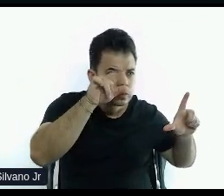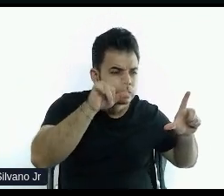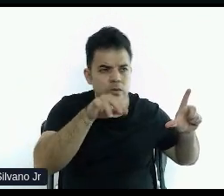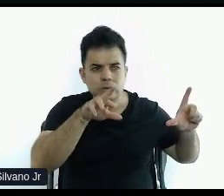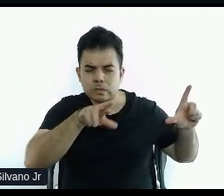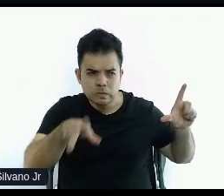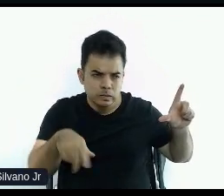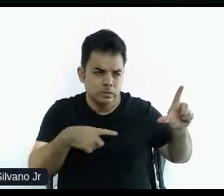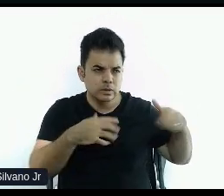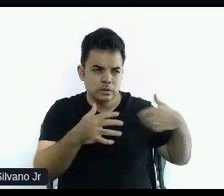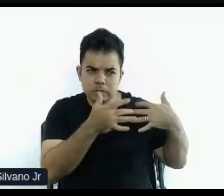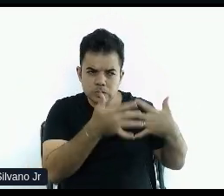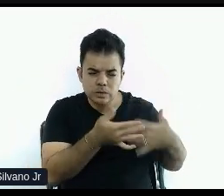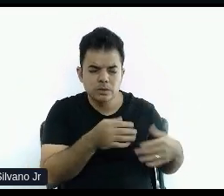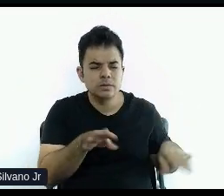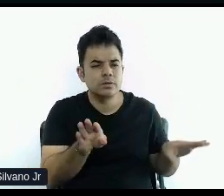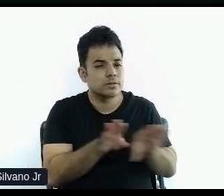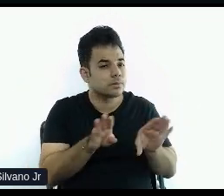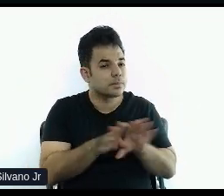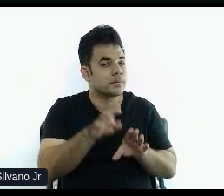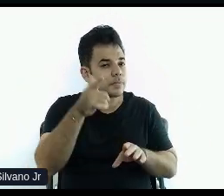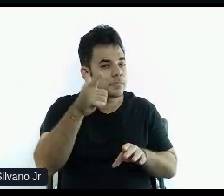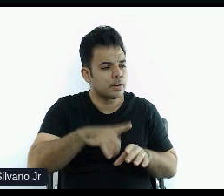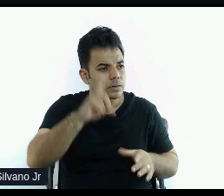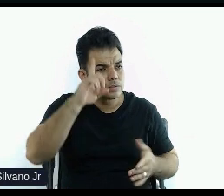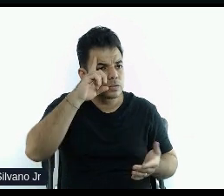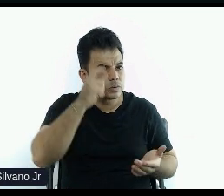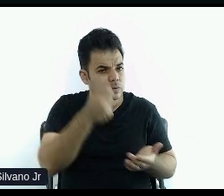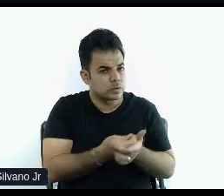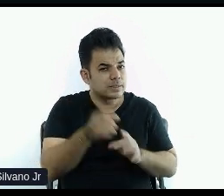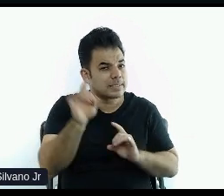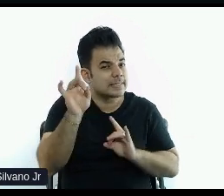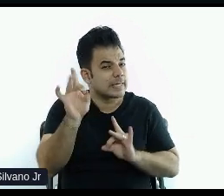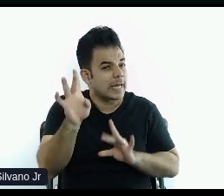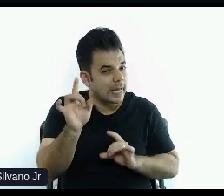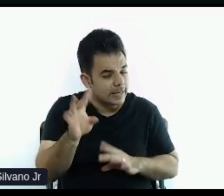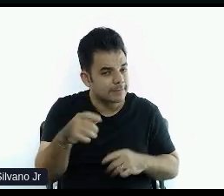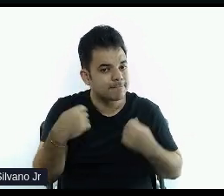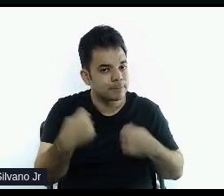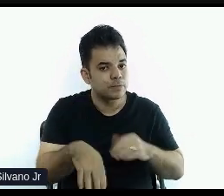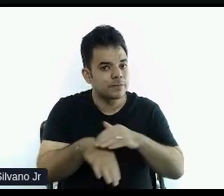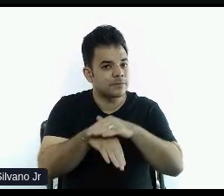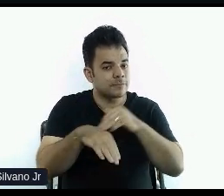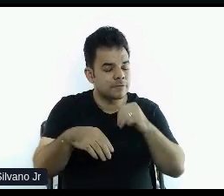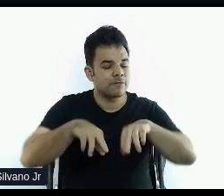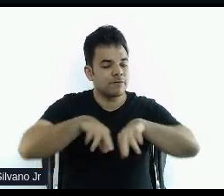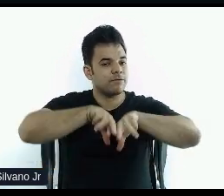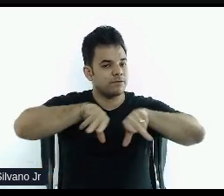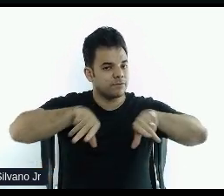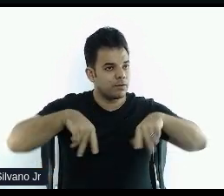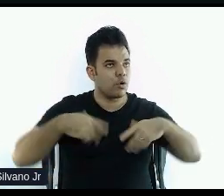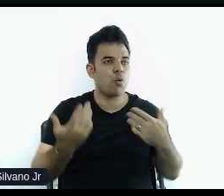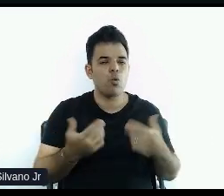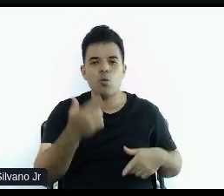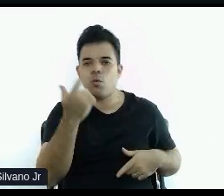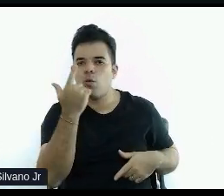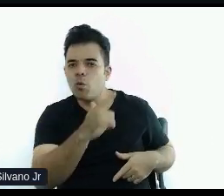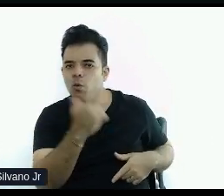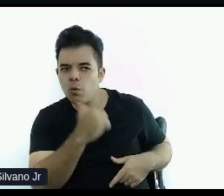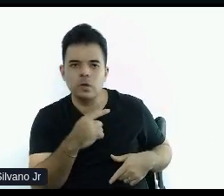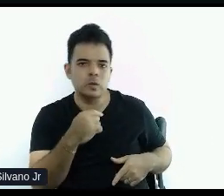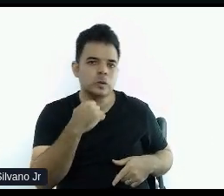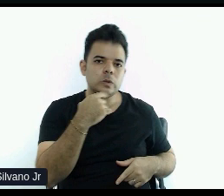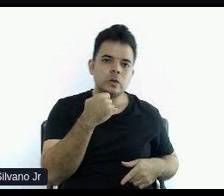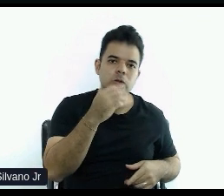tem, quais foram as definições técnicas, requisitos funcionais ou não funcionais que foram usados dentro